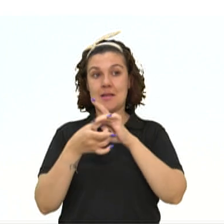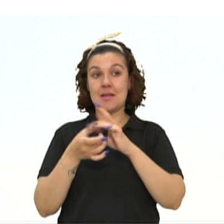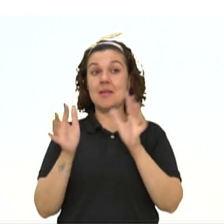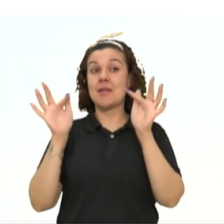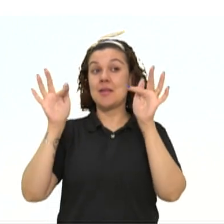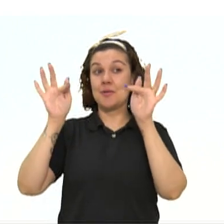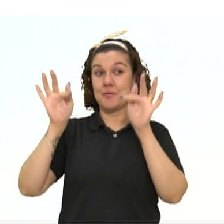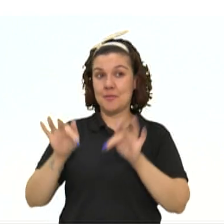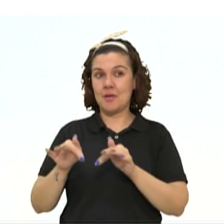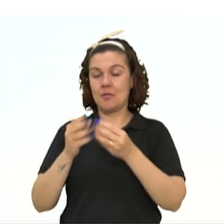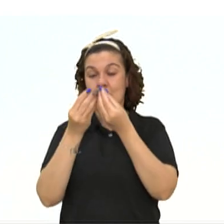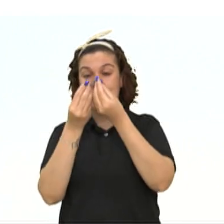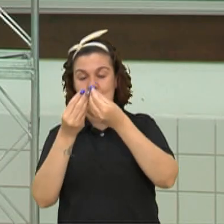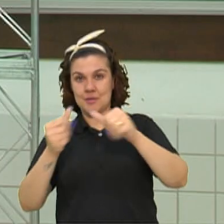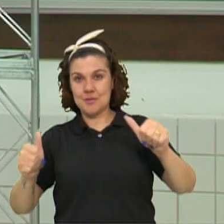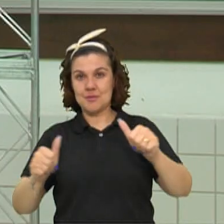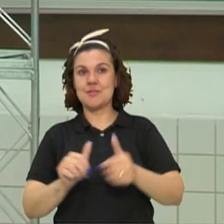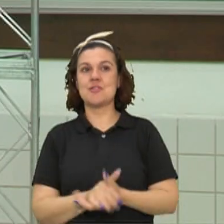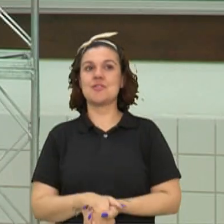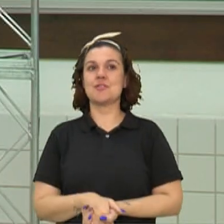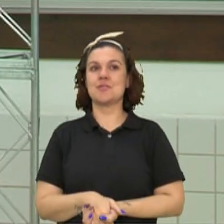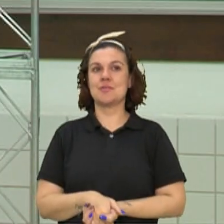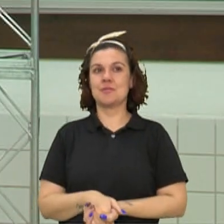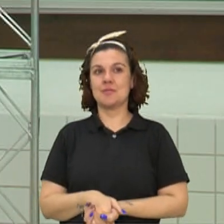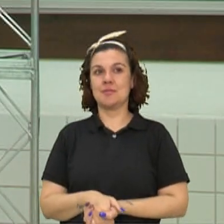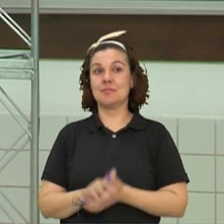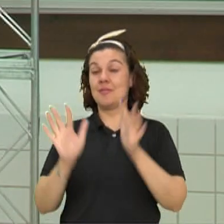ligação e, por fim, entalpia de